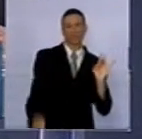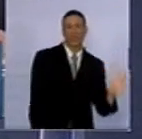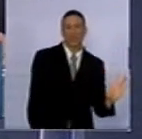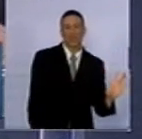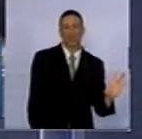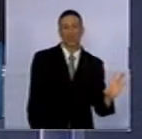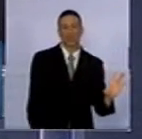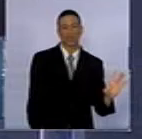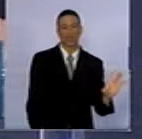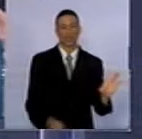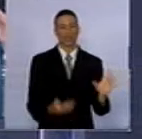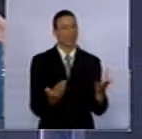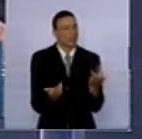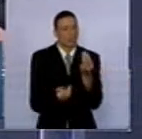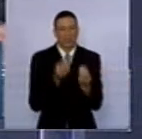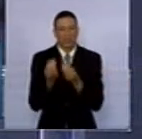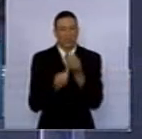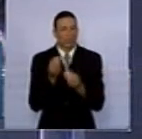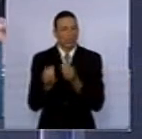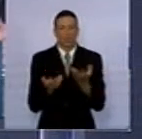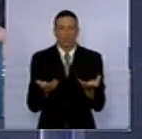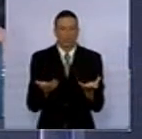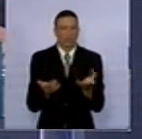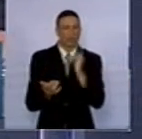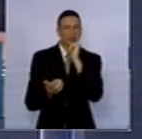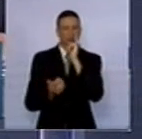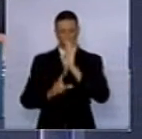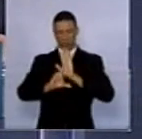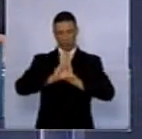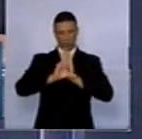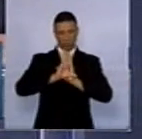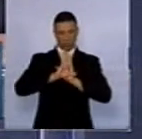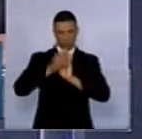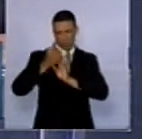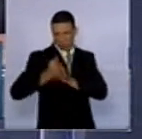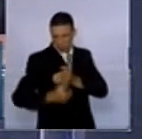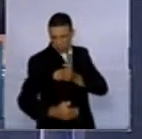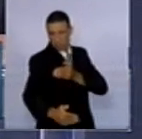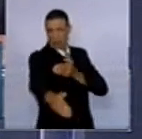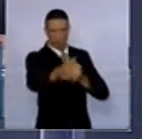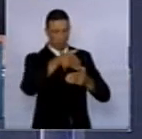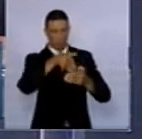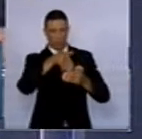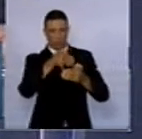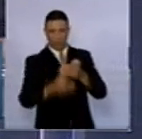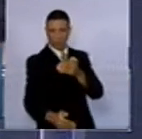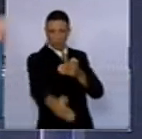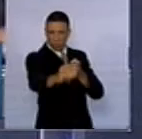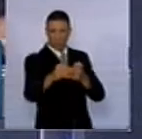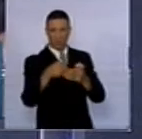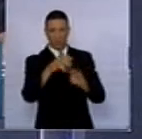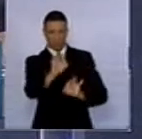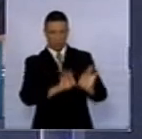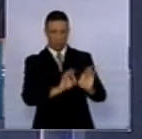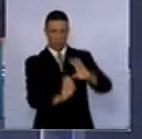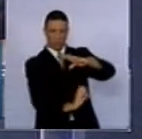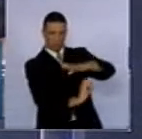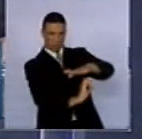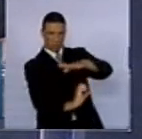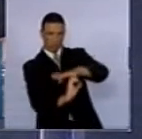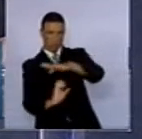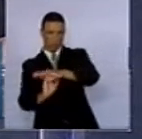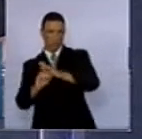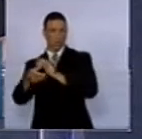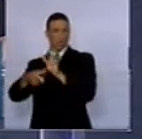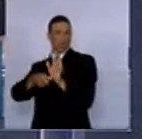efetivamente vamos tratar do que aconteceu após a lei do seac a concentração entre os principais operadores que já viviam aqui que já